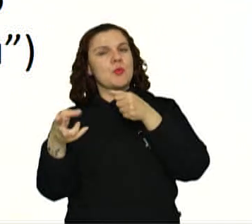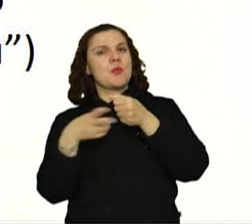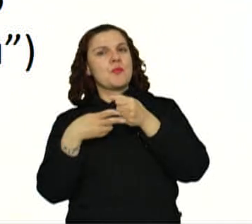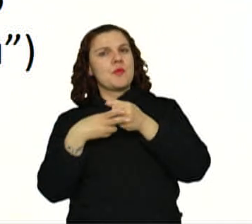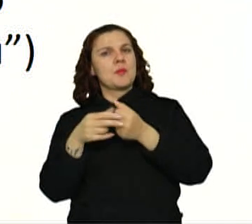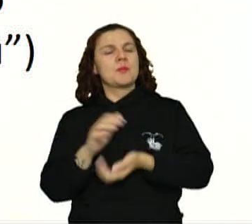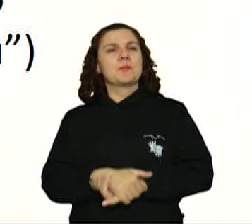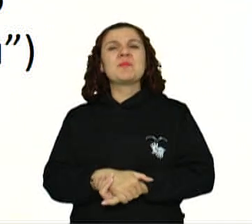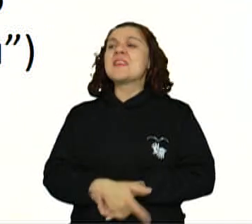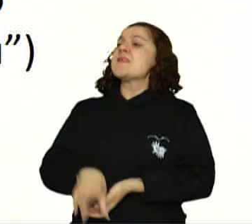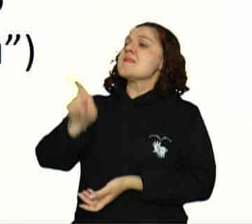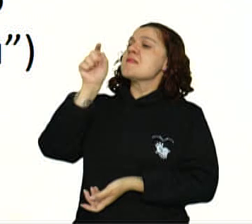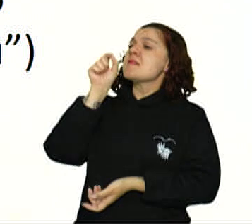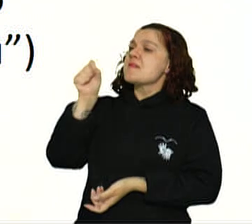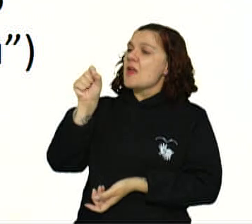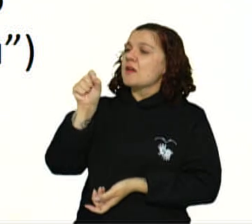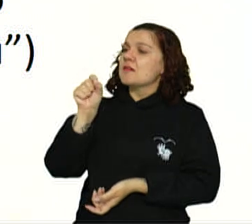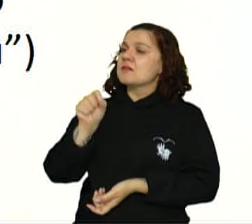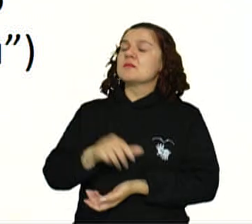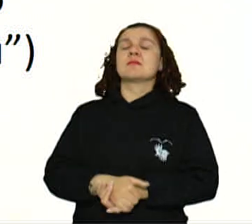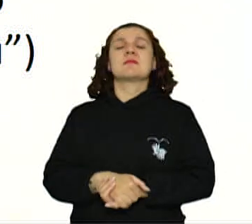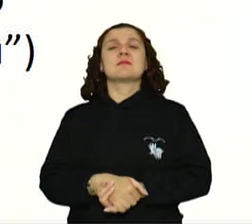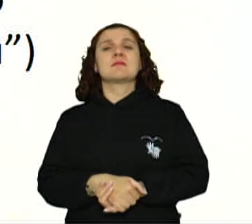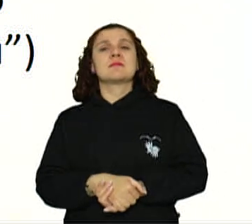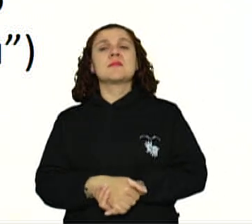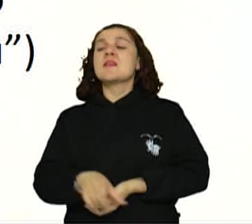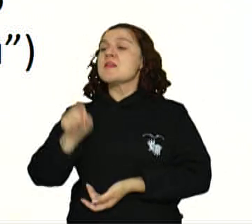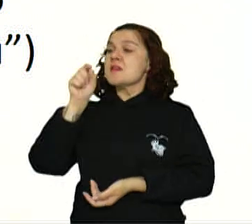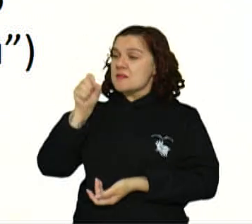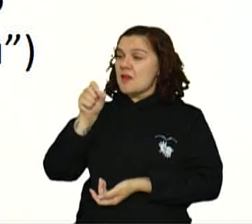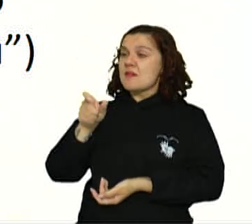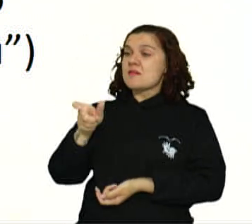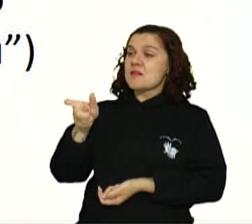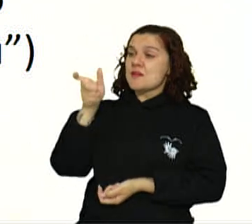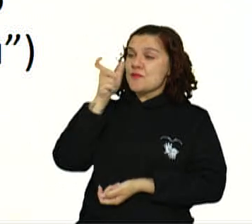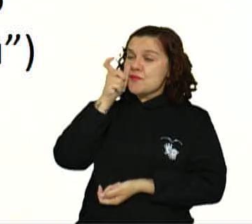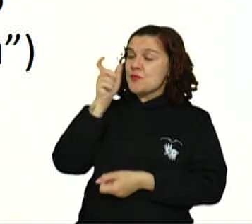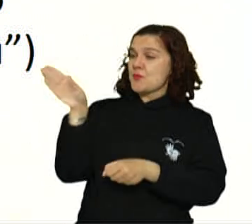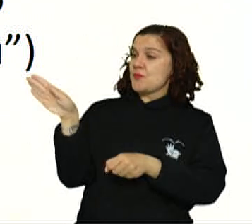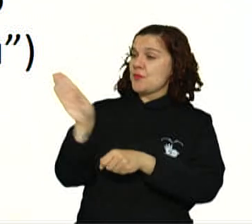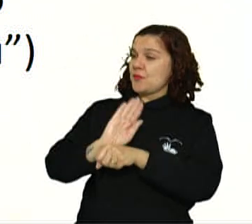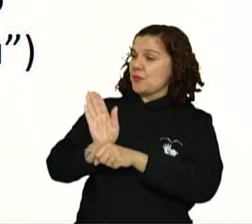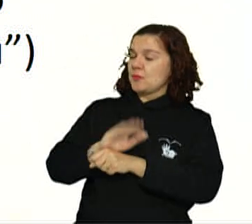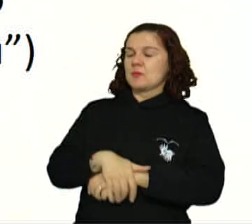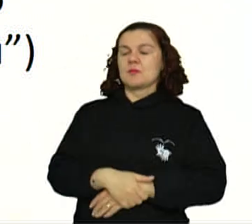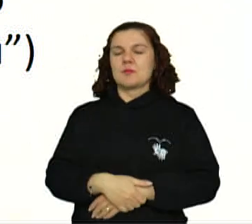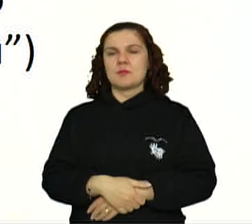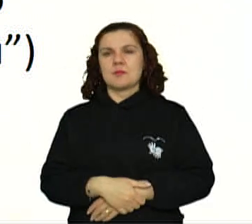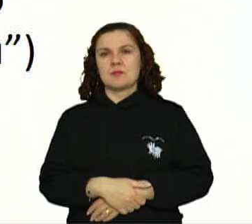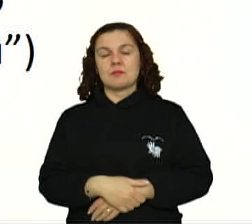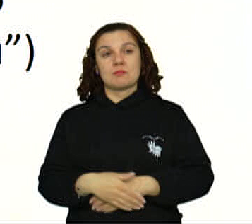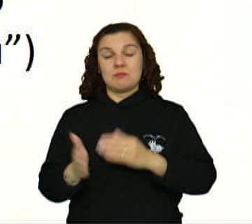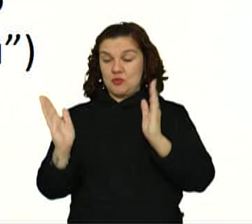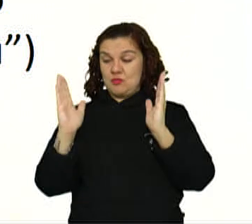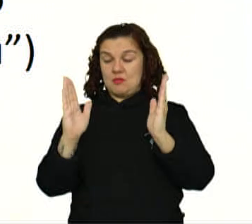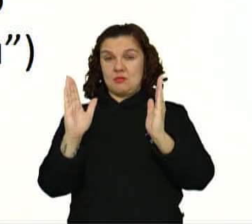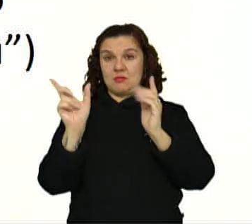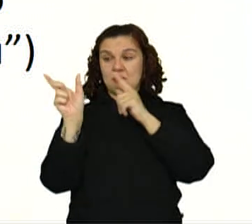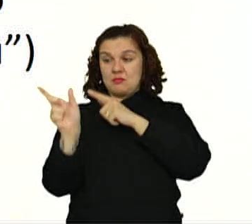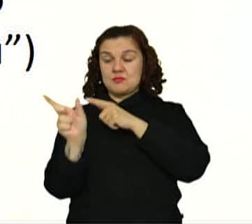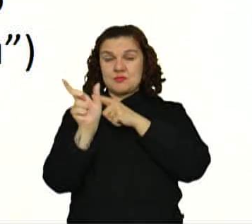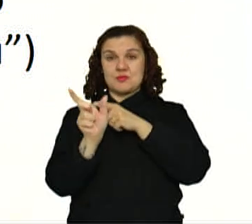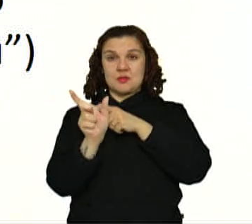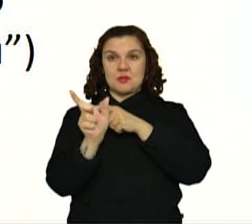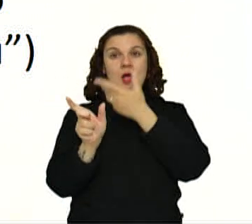verbo lá. Quem ou o quê, né? Quem assistiu ao filme? A resposta já vem para